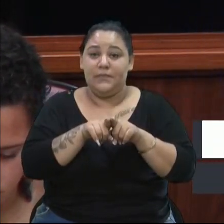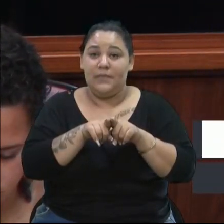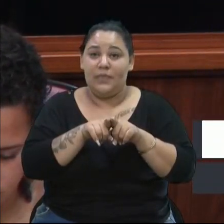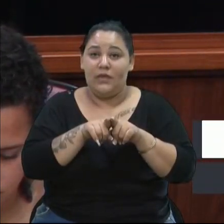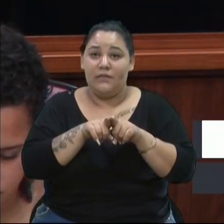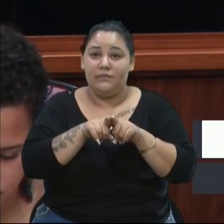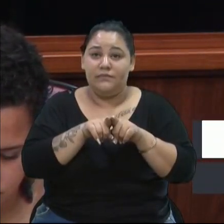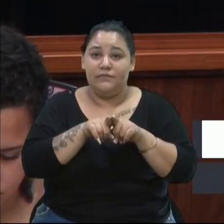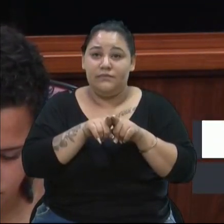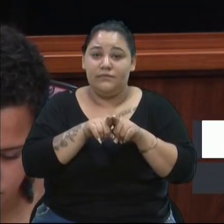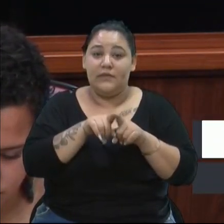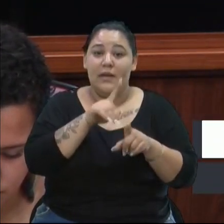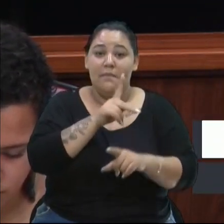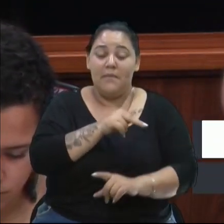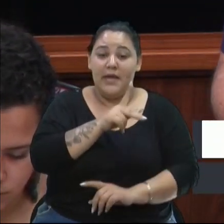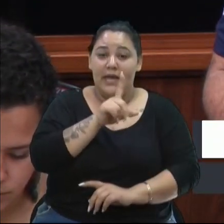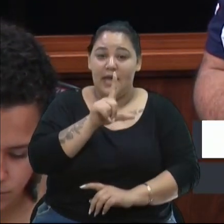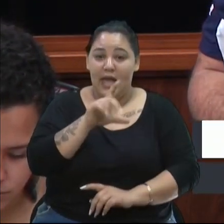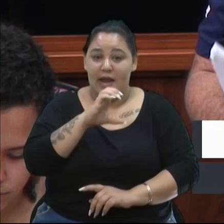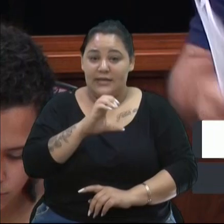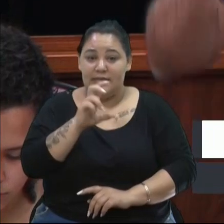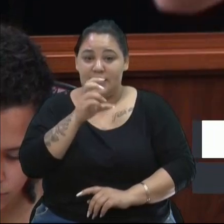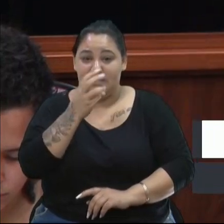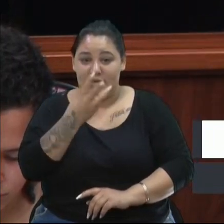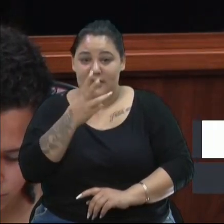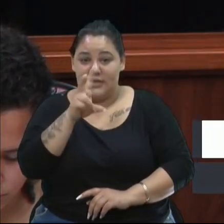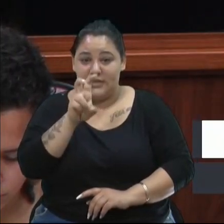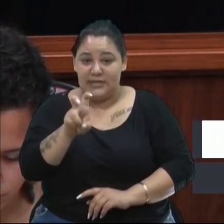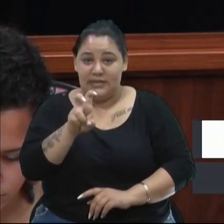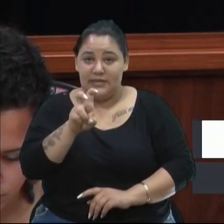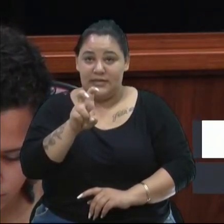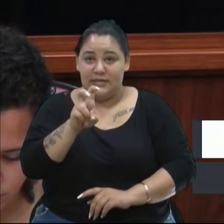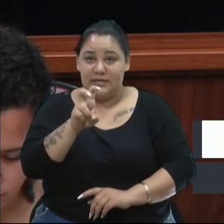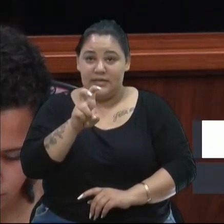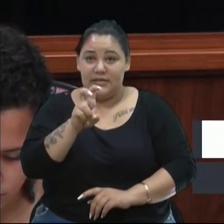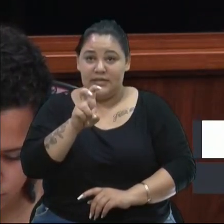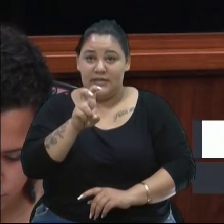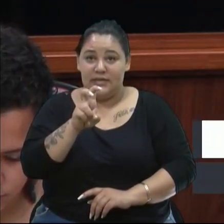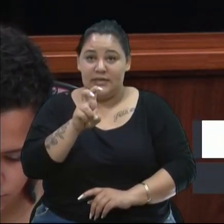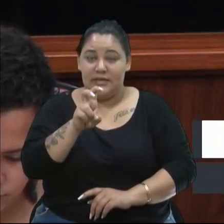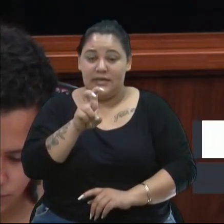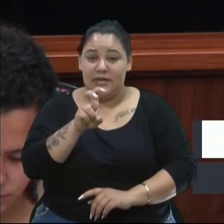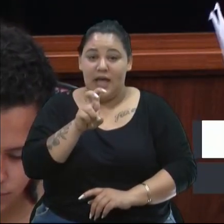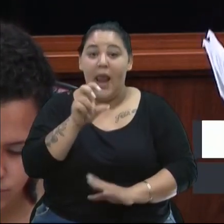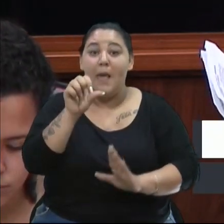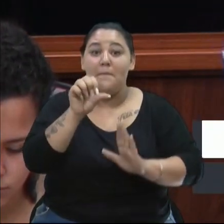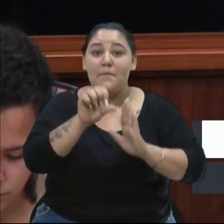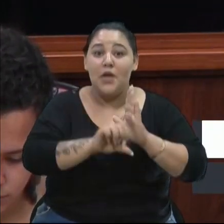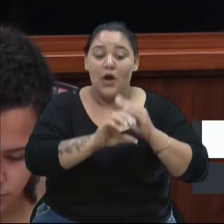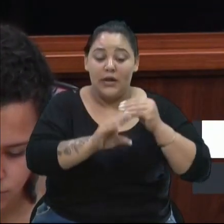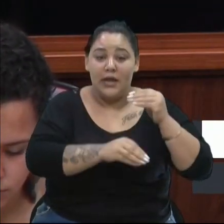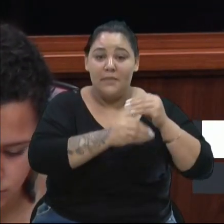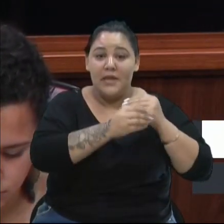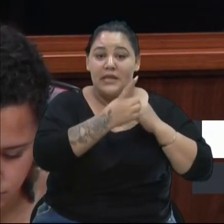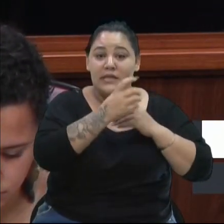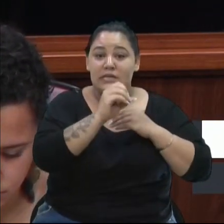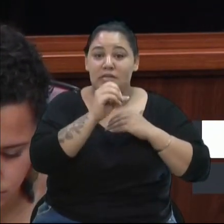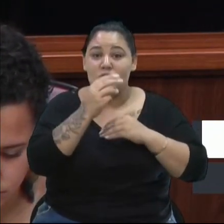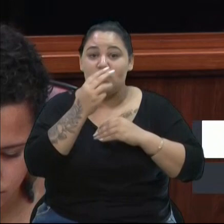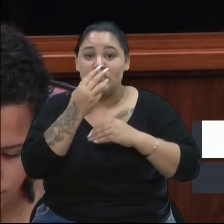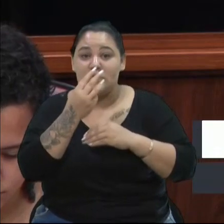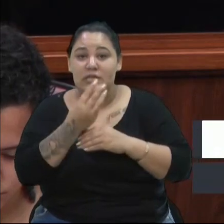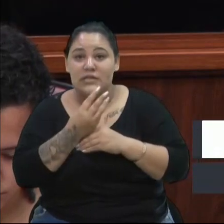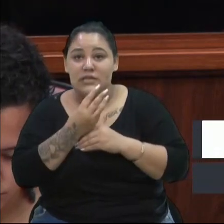A PLC 35, ela é mais danosa que a emenda constitucional 103.